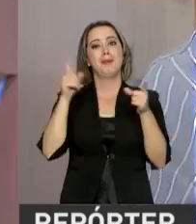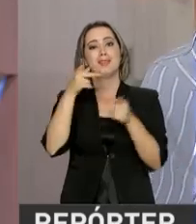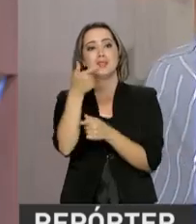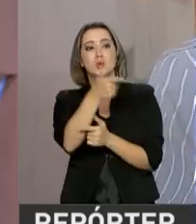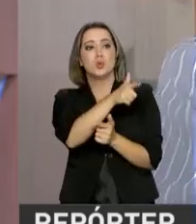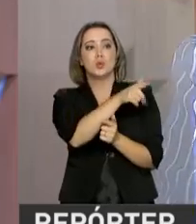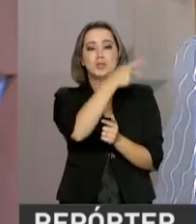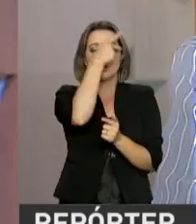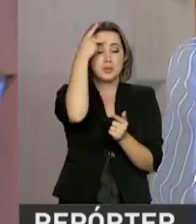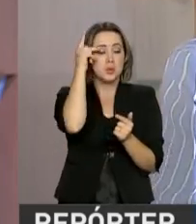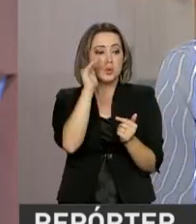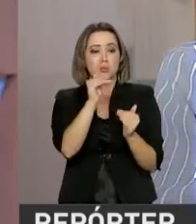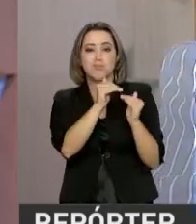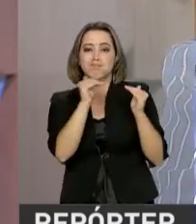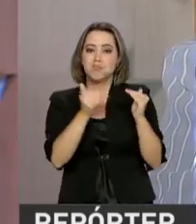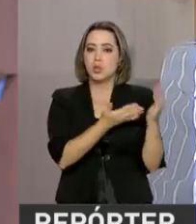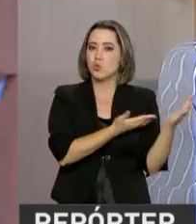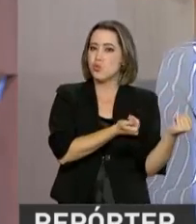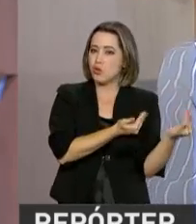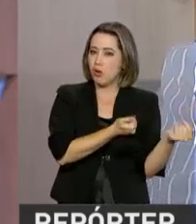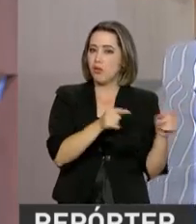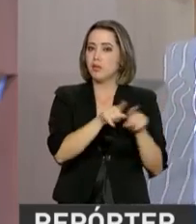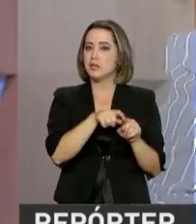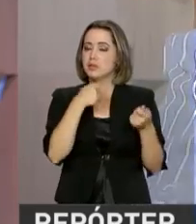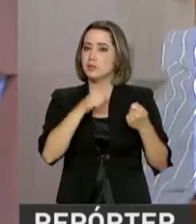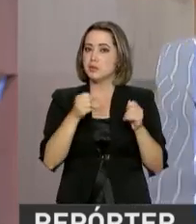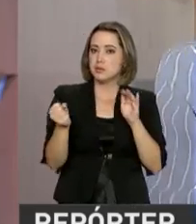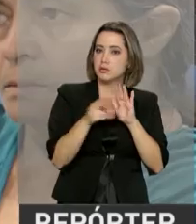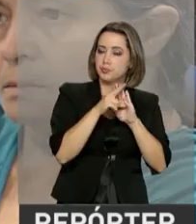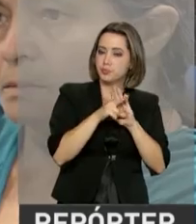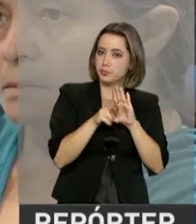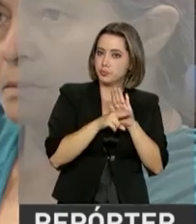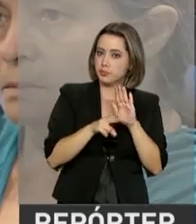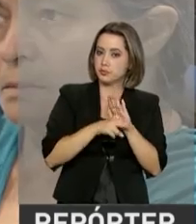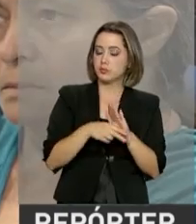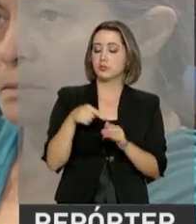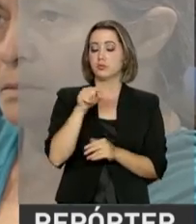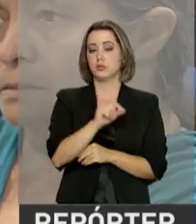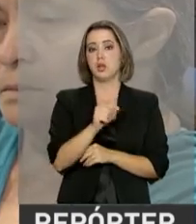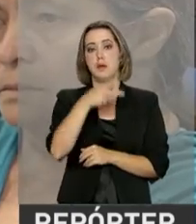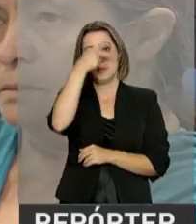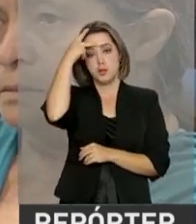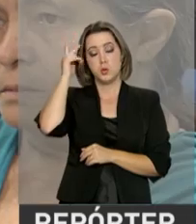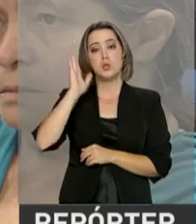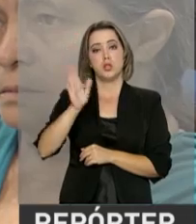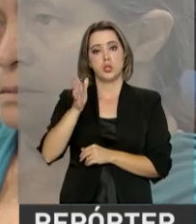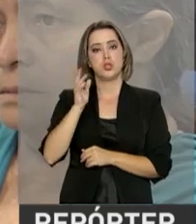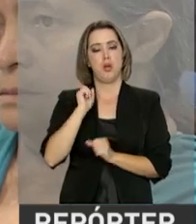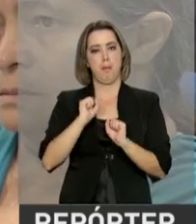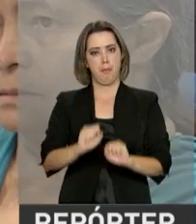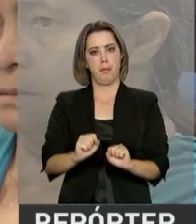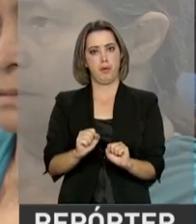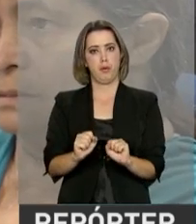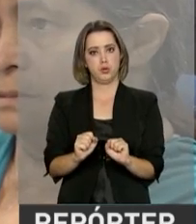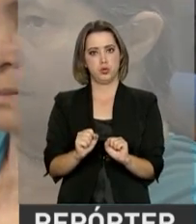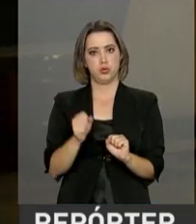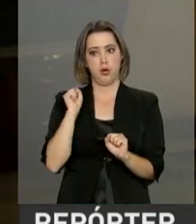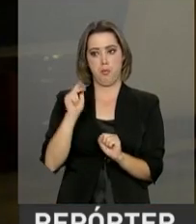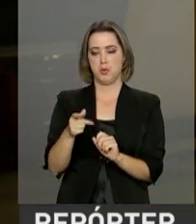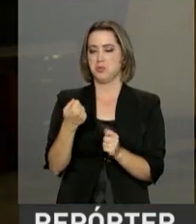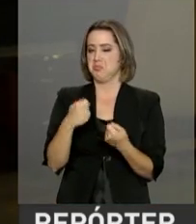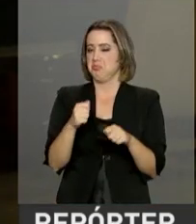mais jovens que terão que se adaptar paulatinamente. E quem já tem condições de se aposentar não precisa